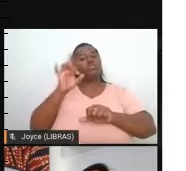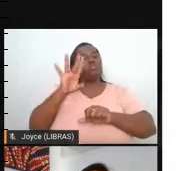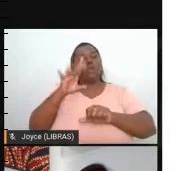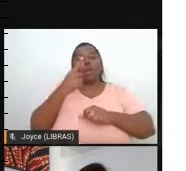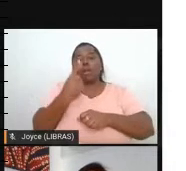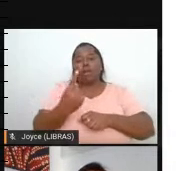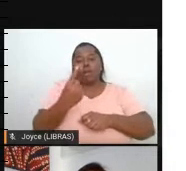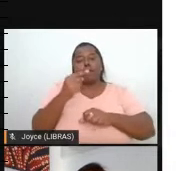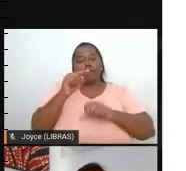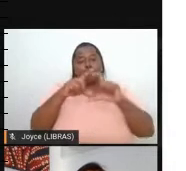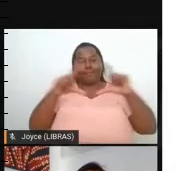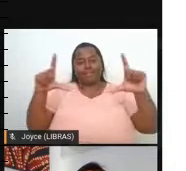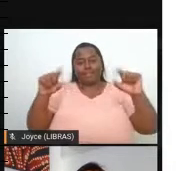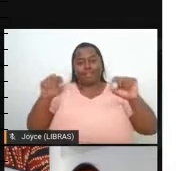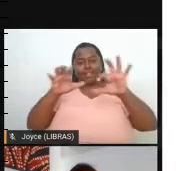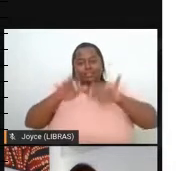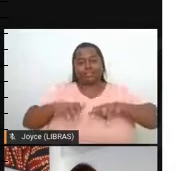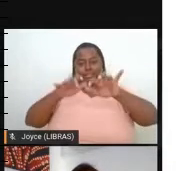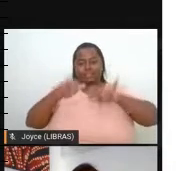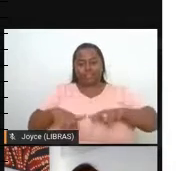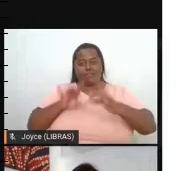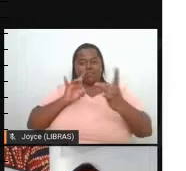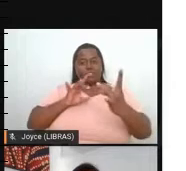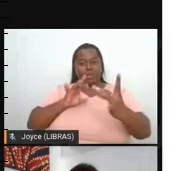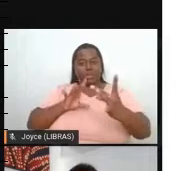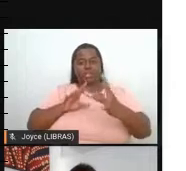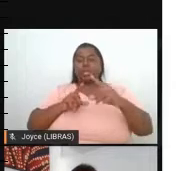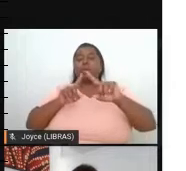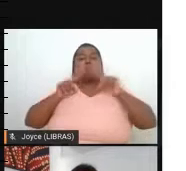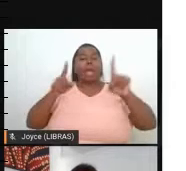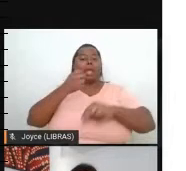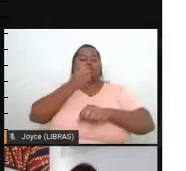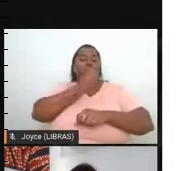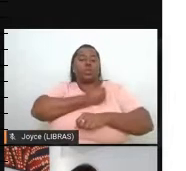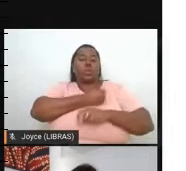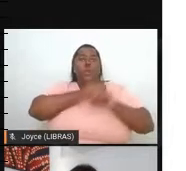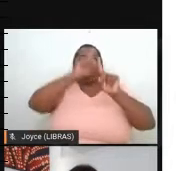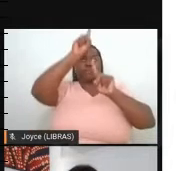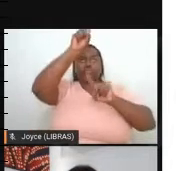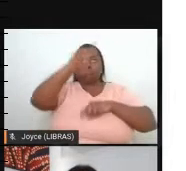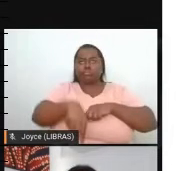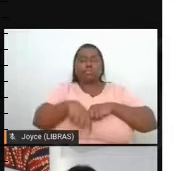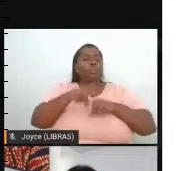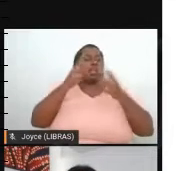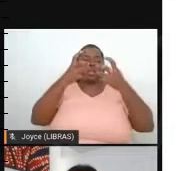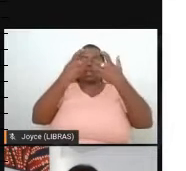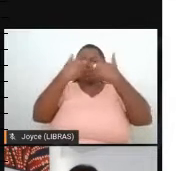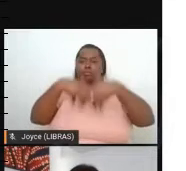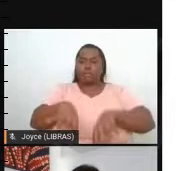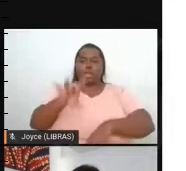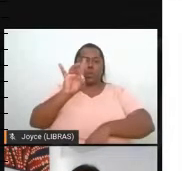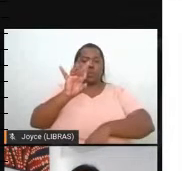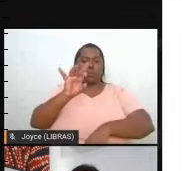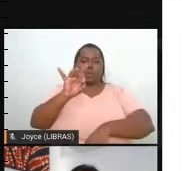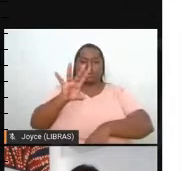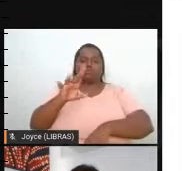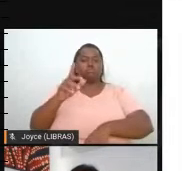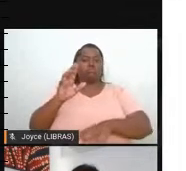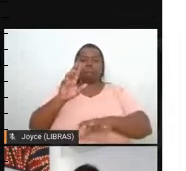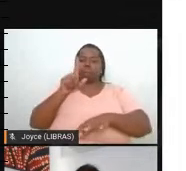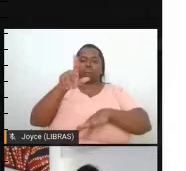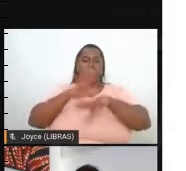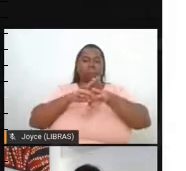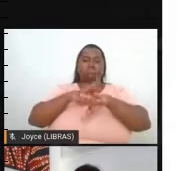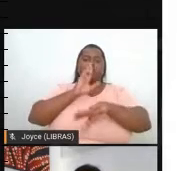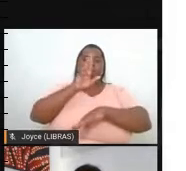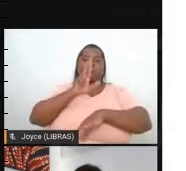na questão dissertativa para dar o feedback. O resto da numérica é tudo automatizado, tá? É possível